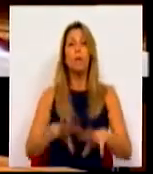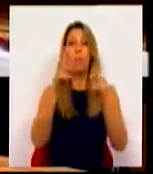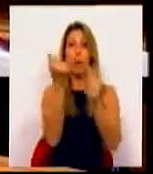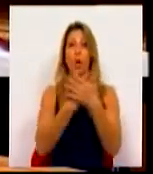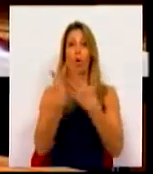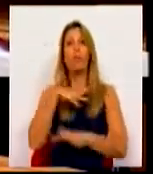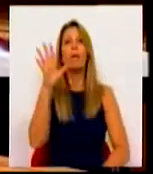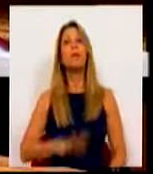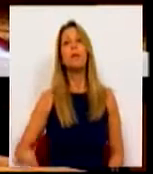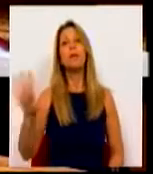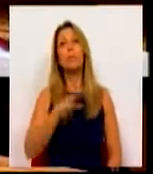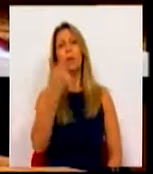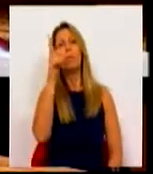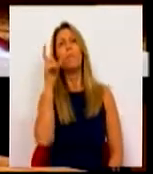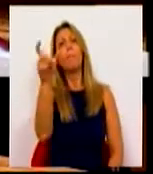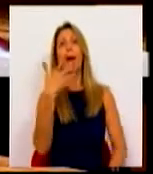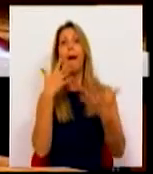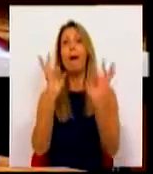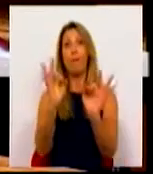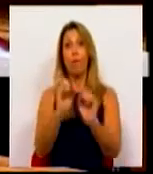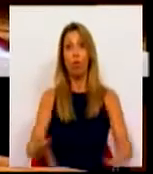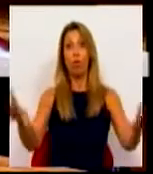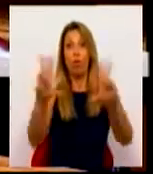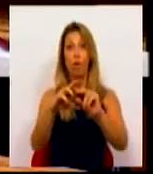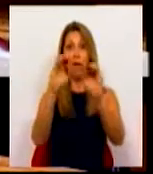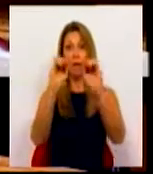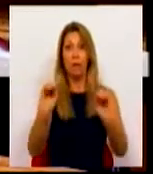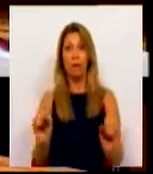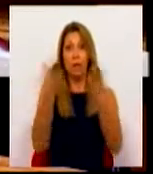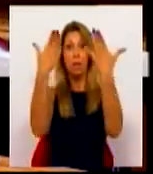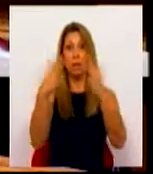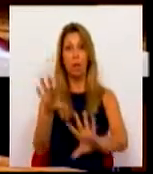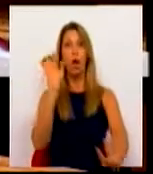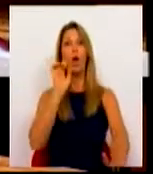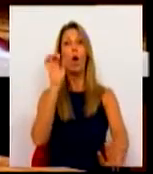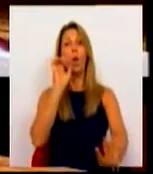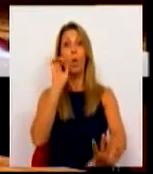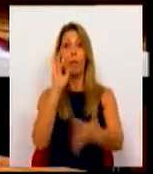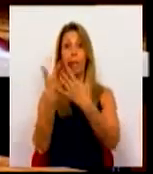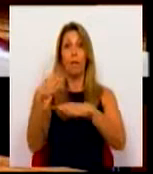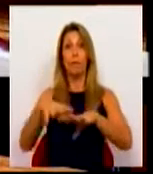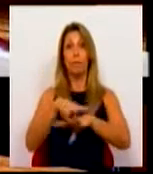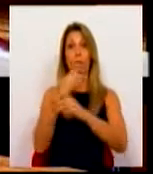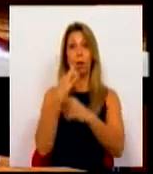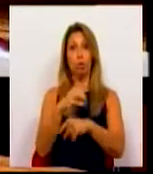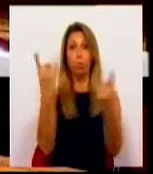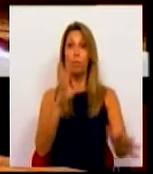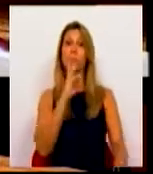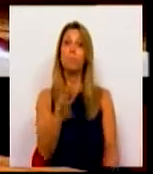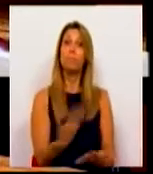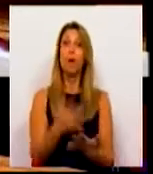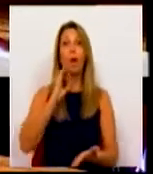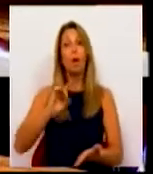para elogiar o lançamento da nova iniciativa Qualifica a Administração Pública, para responder às